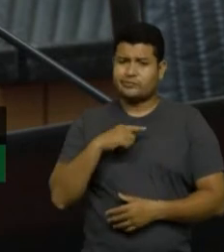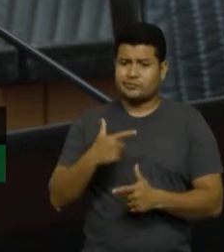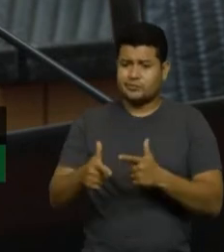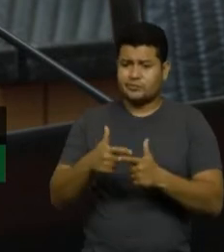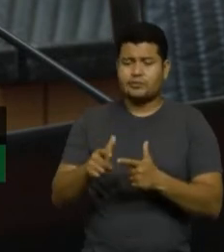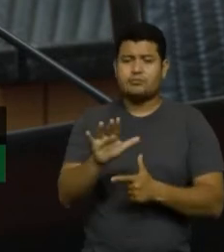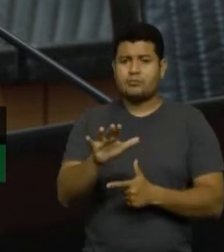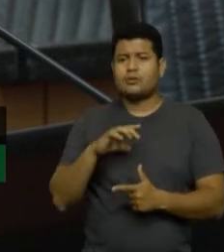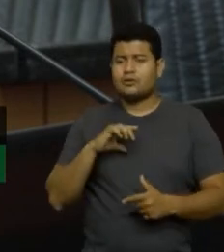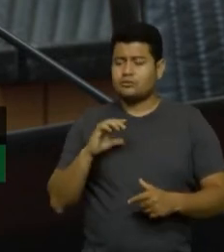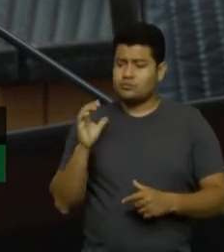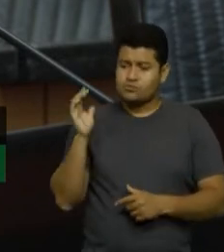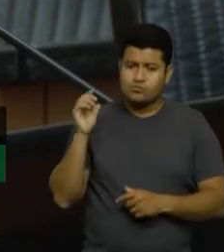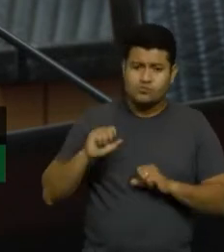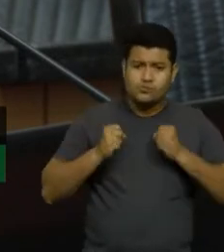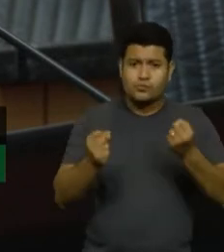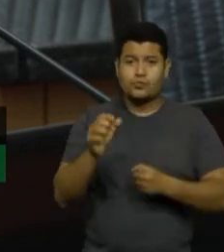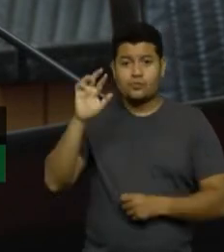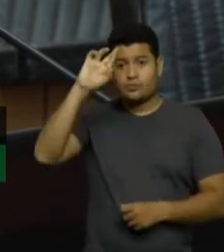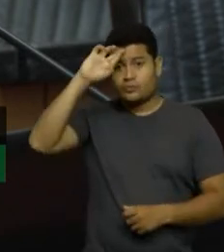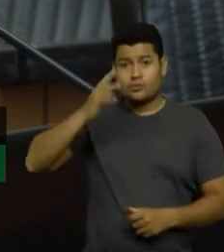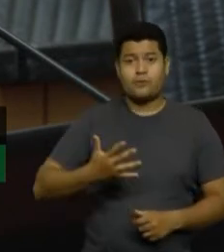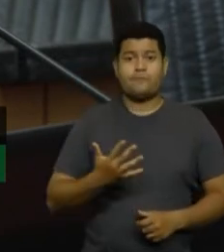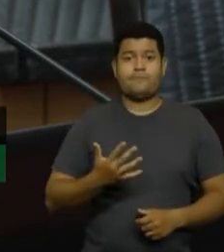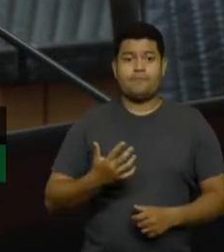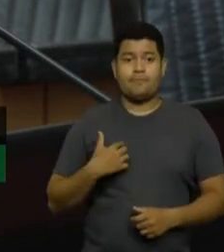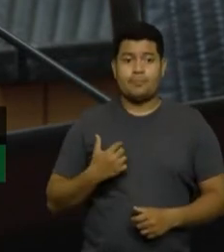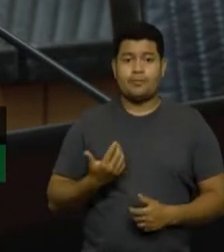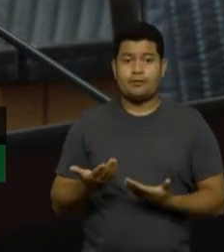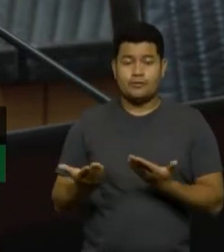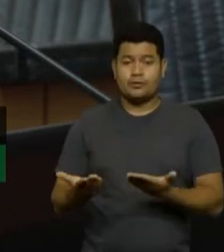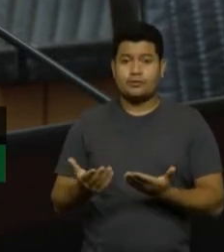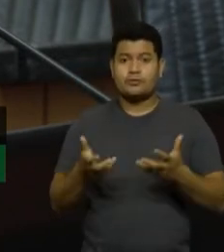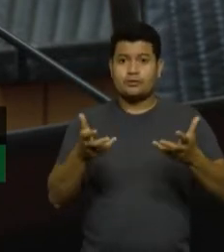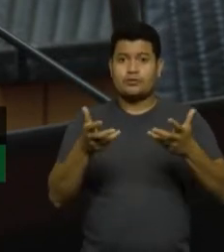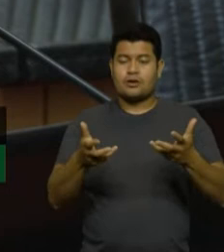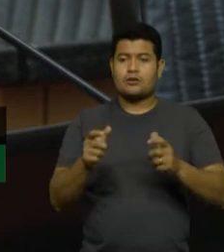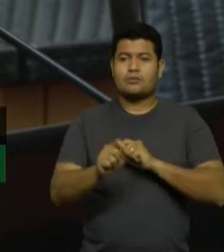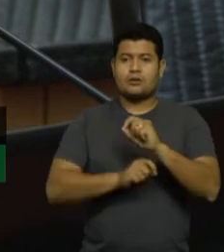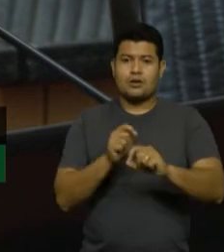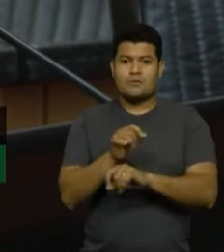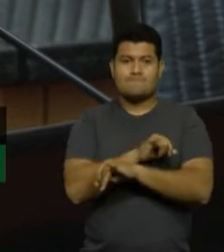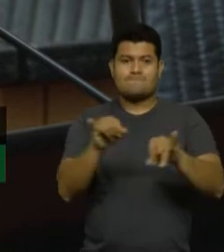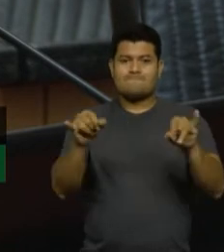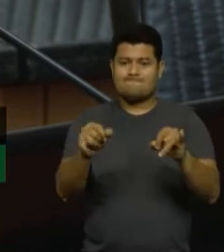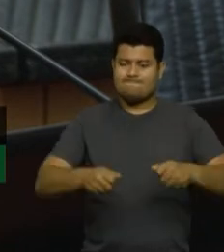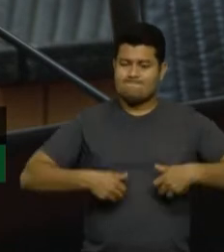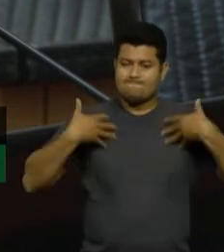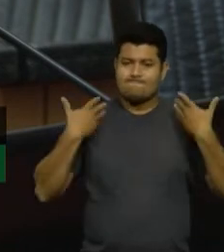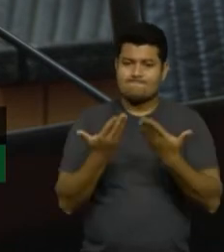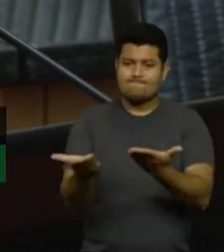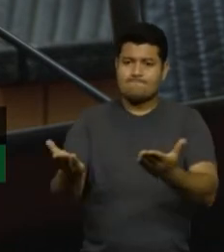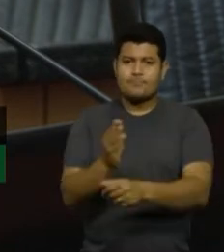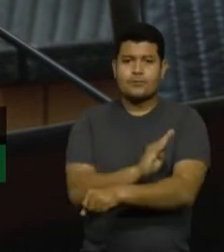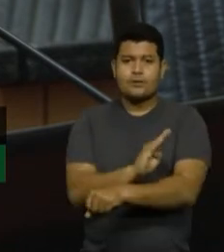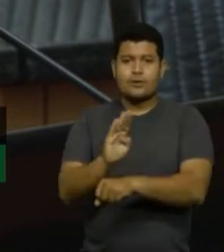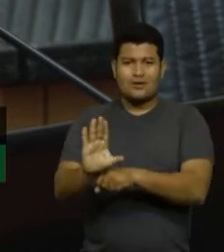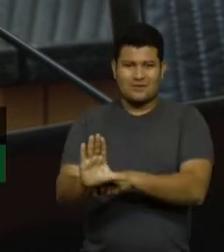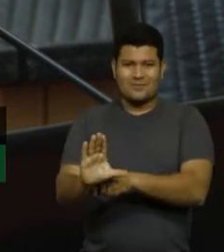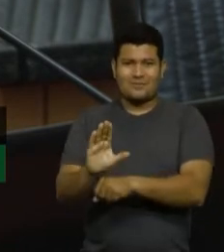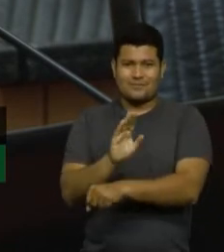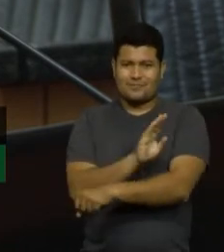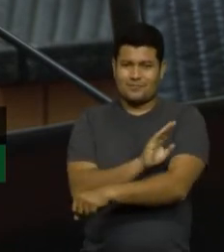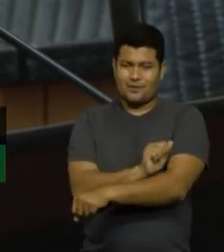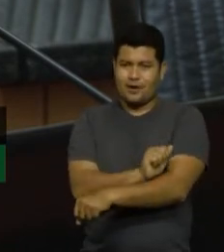solucionados, buscando o seu caminho. Então, por isso, quero render aqui as minhas homenagens a Bedão Batista pelo investimento que